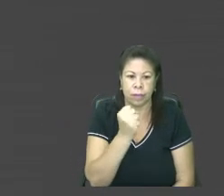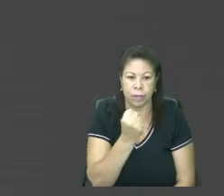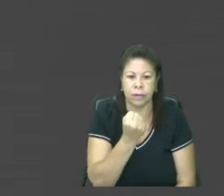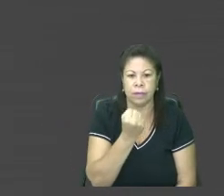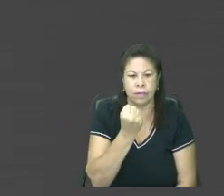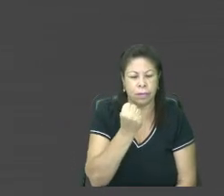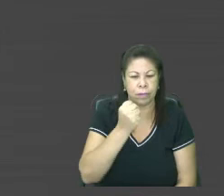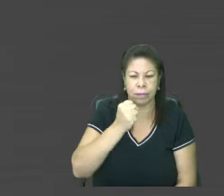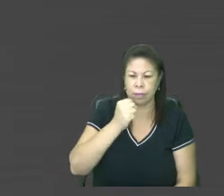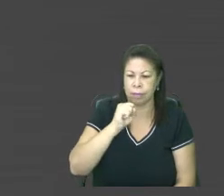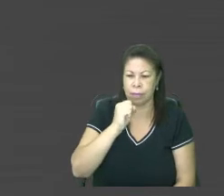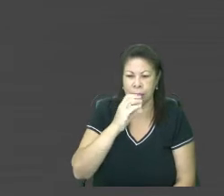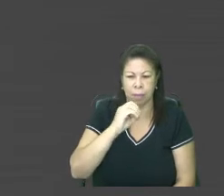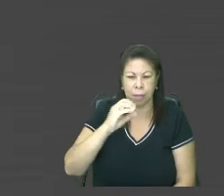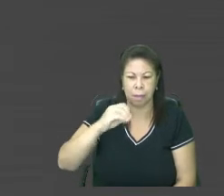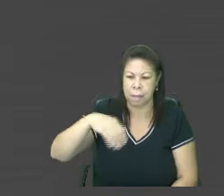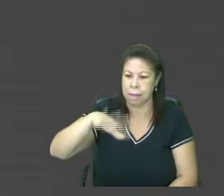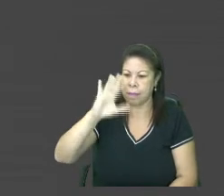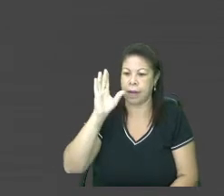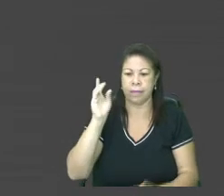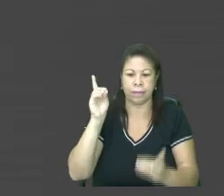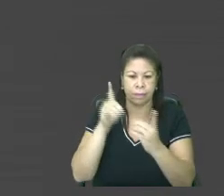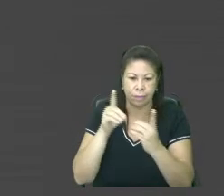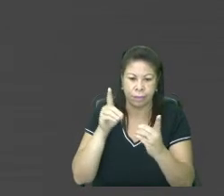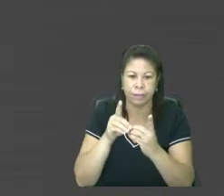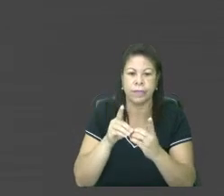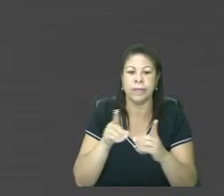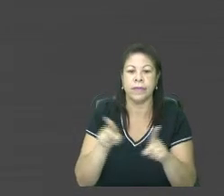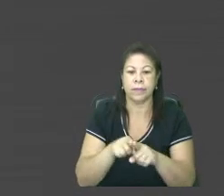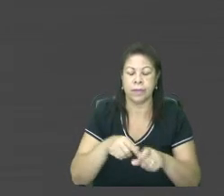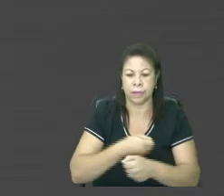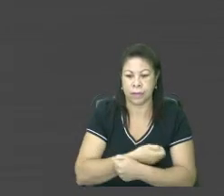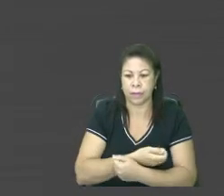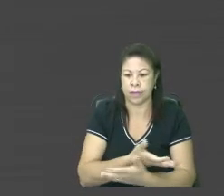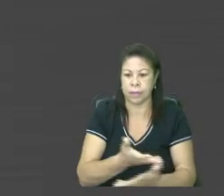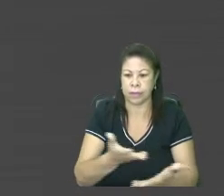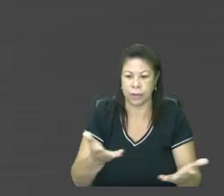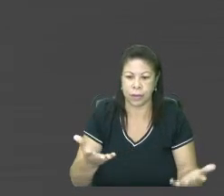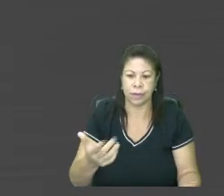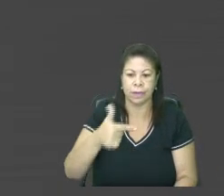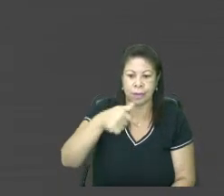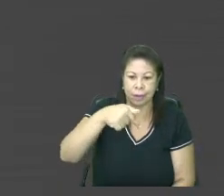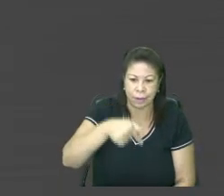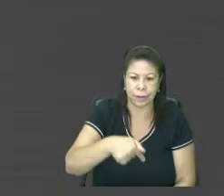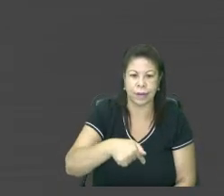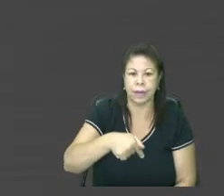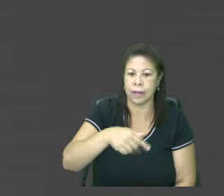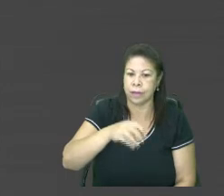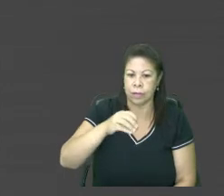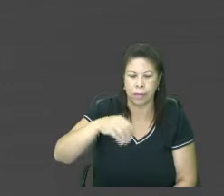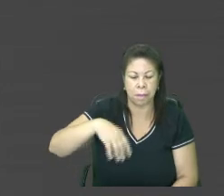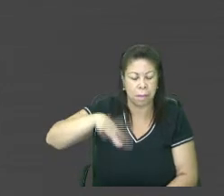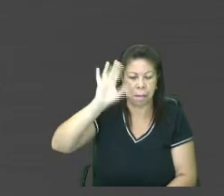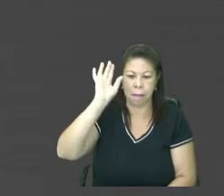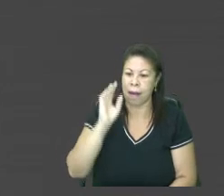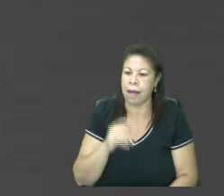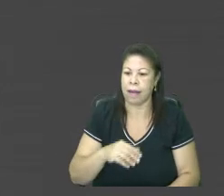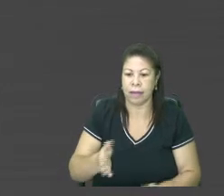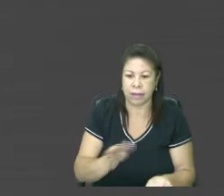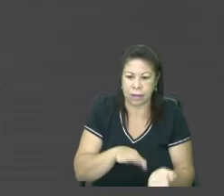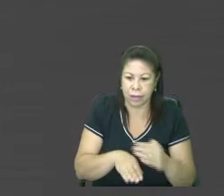atendimentos, foram distribuídas 7.700 unidades de fralda, um pouco mais de 1.000 dietas artesanais